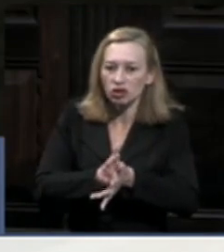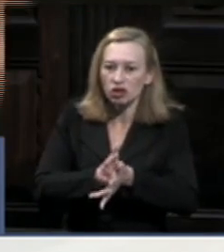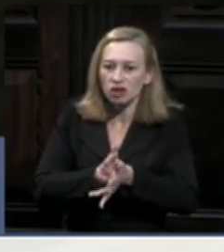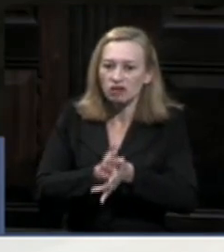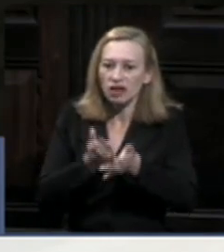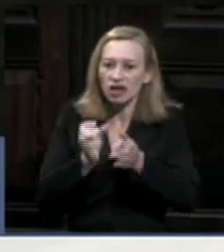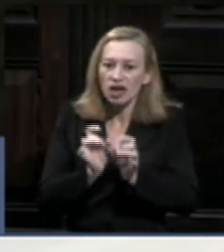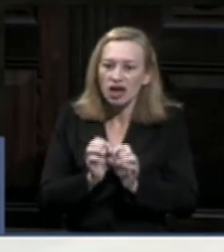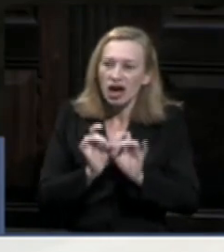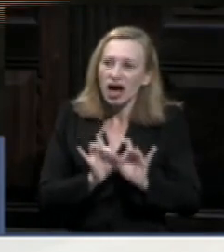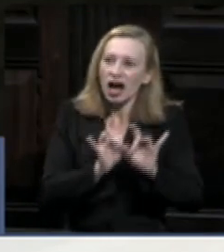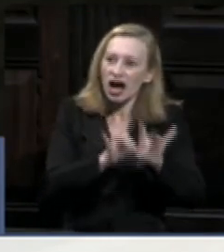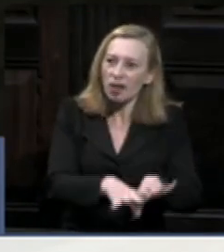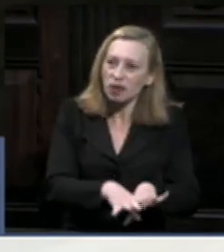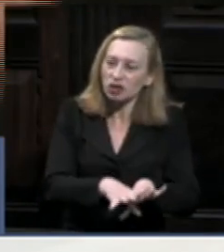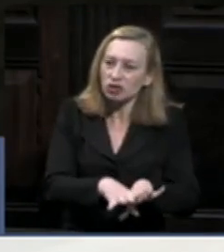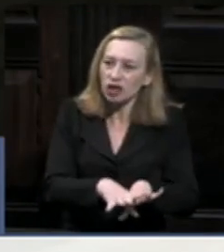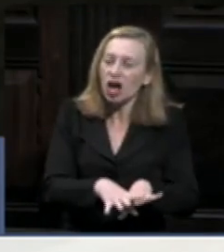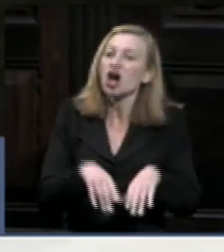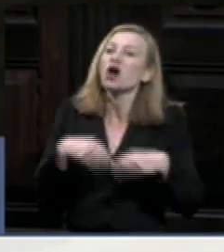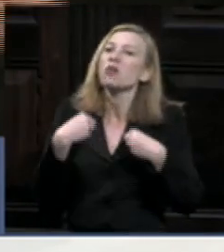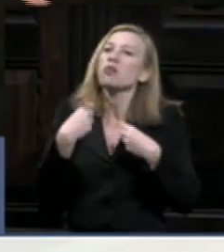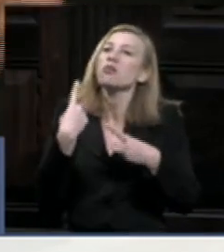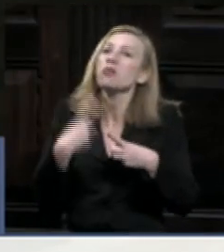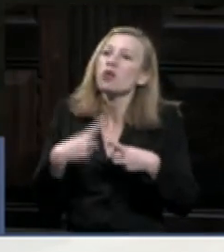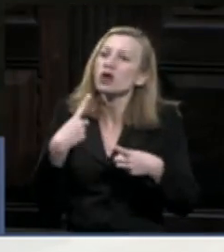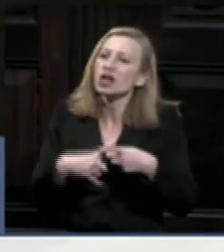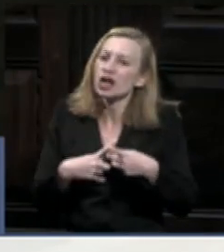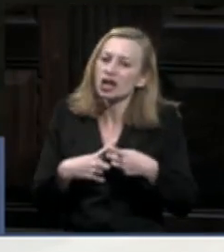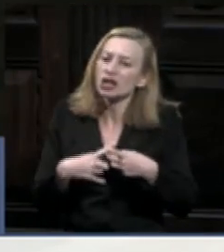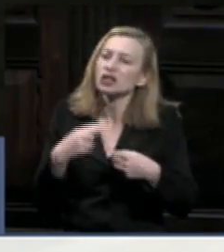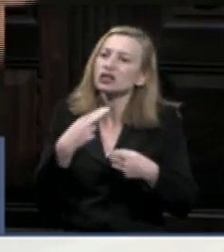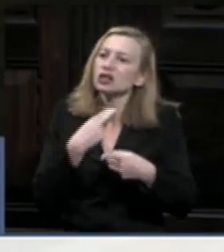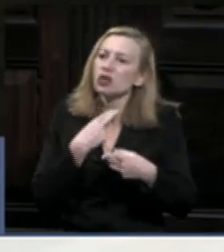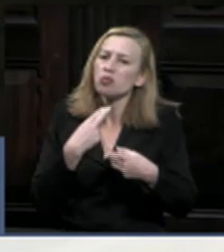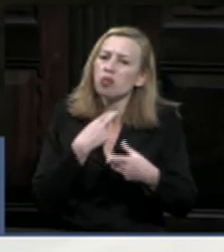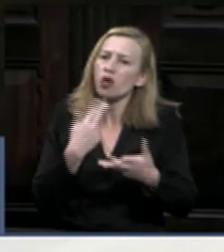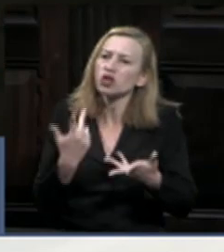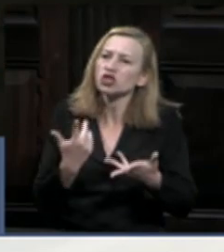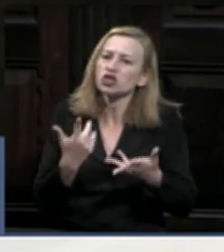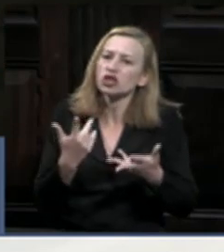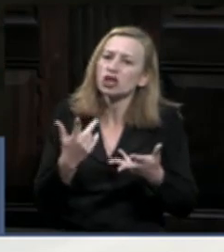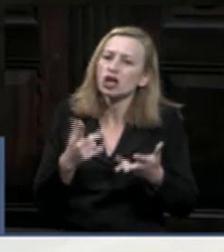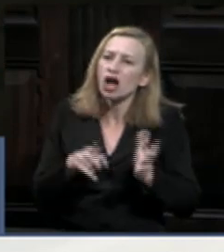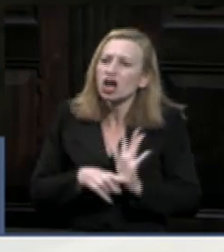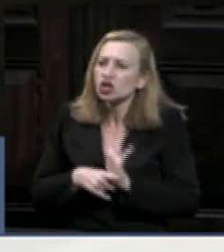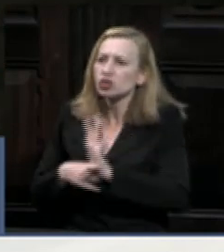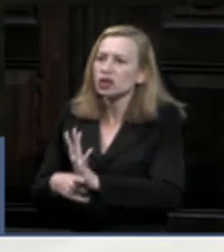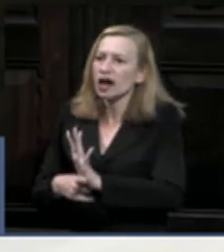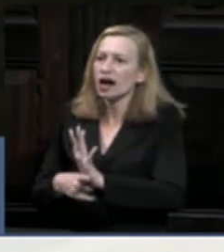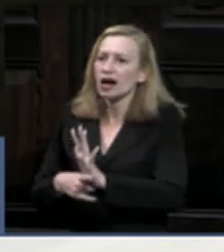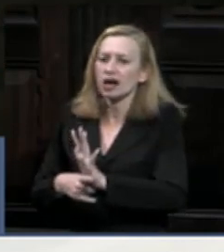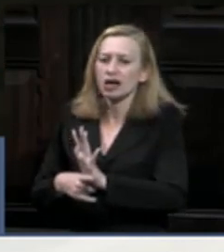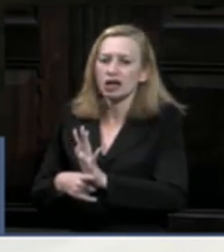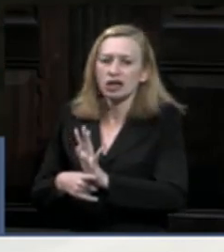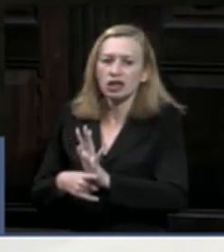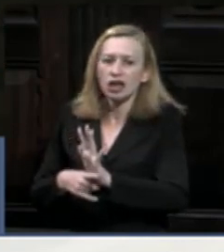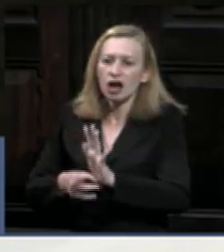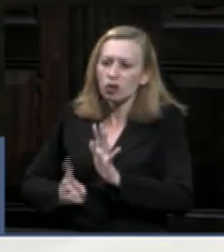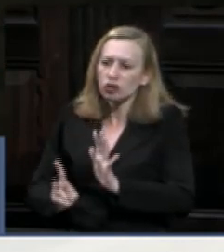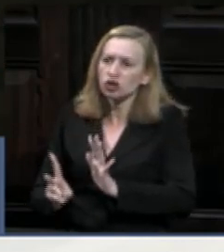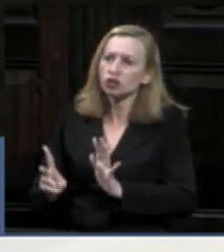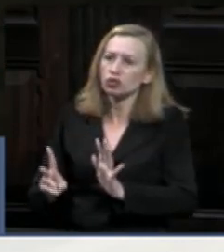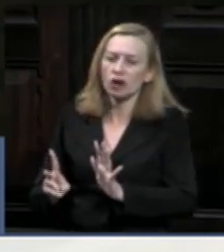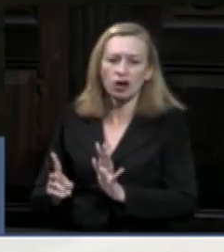abandonado porque não preservar aquelas atividades quero mandar um abraço para o meu amigo carlos newton tadeu rocha